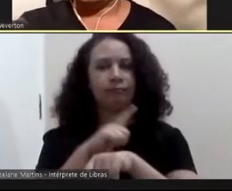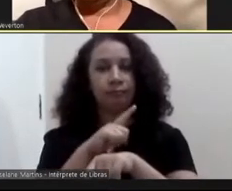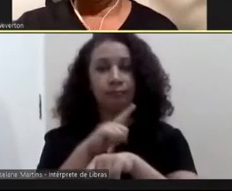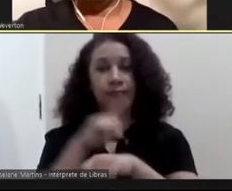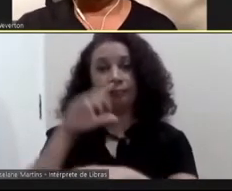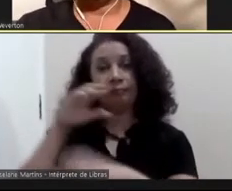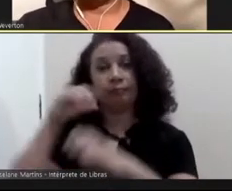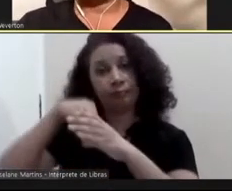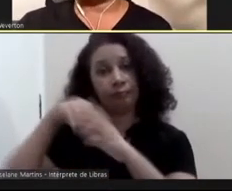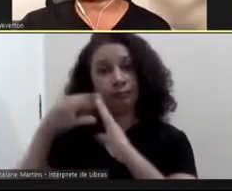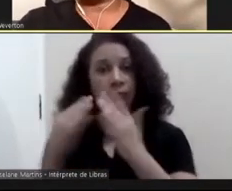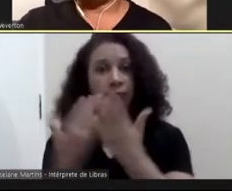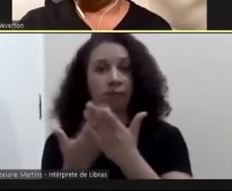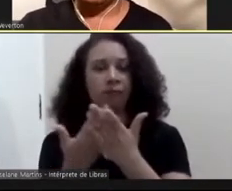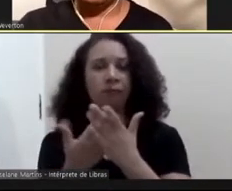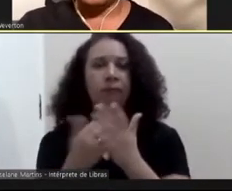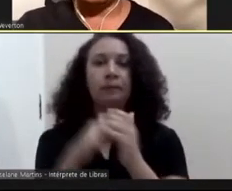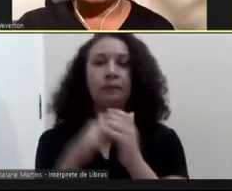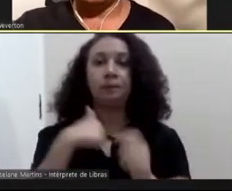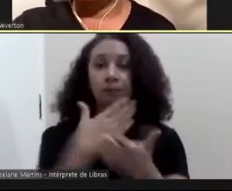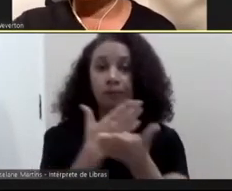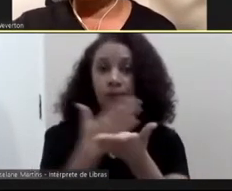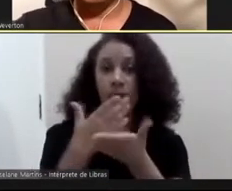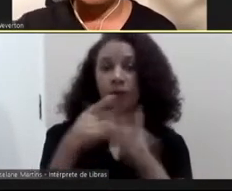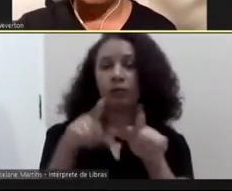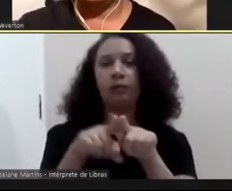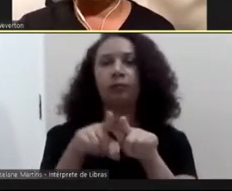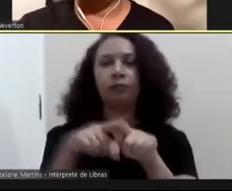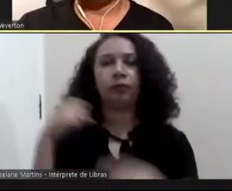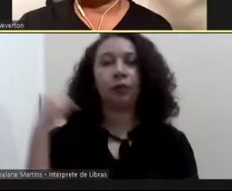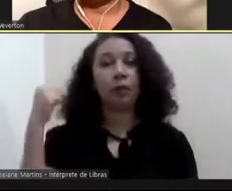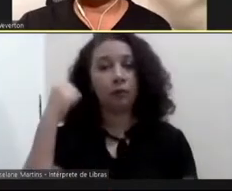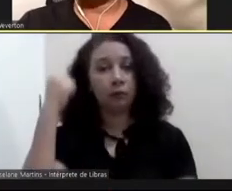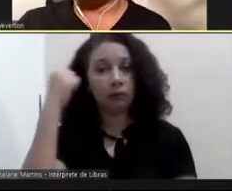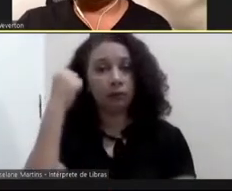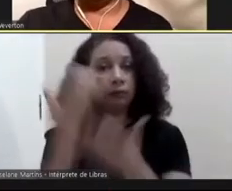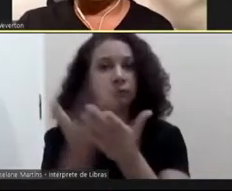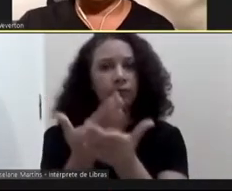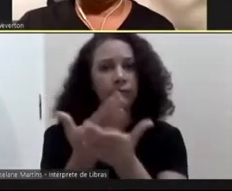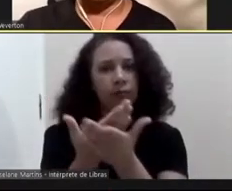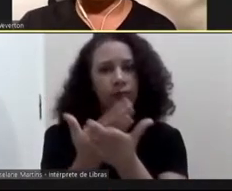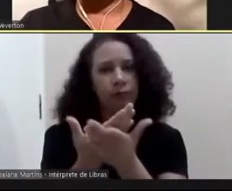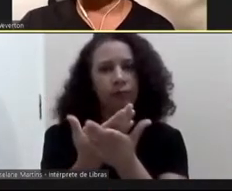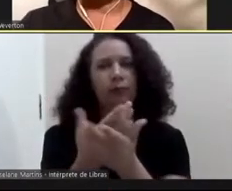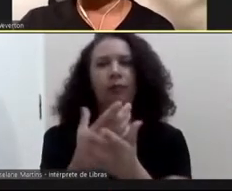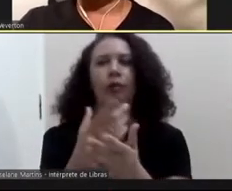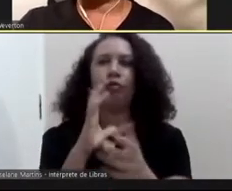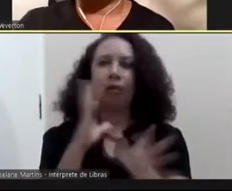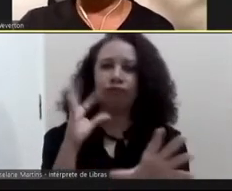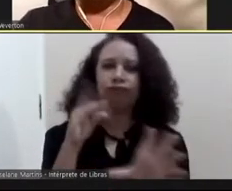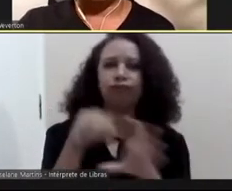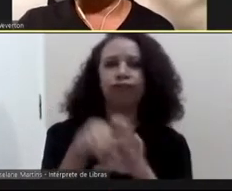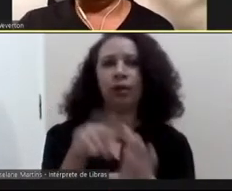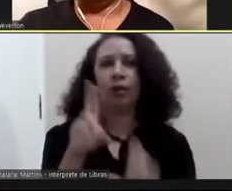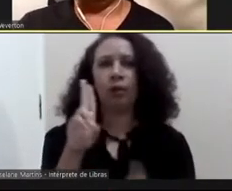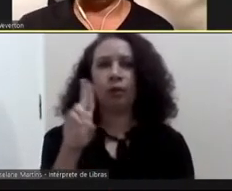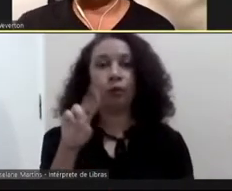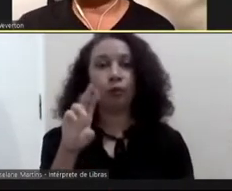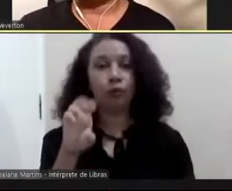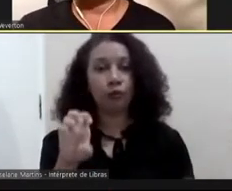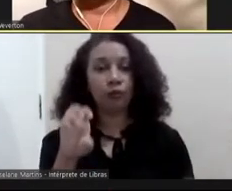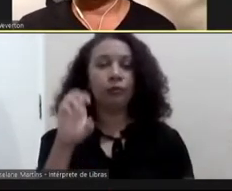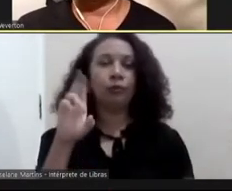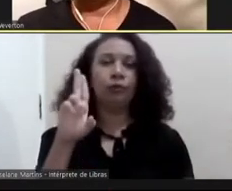Eu sou oriundo do movimento estudantil, também fiz parte da UMES, da UBS, então nós temos essa raiz e essa escola que me